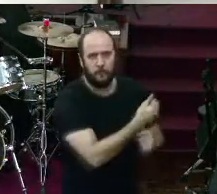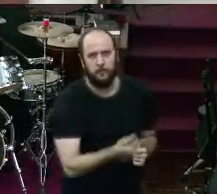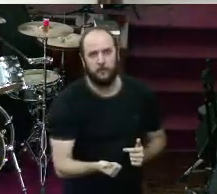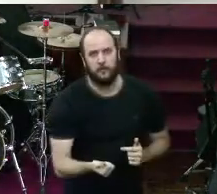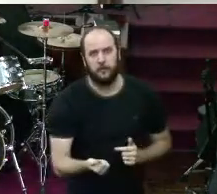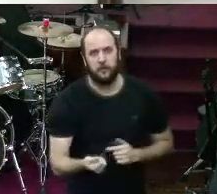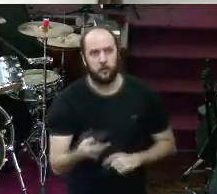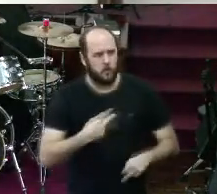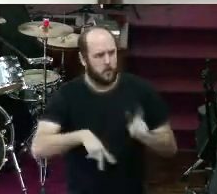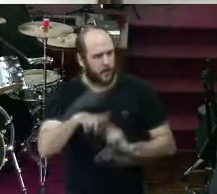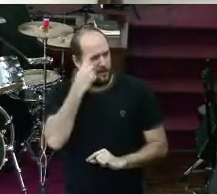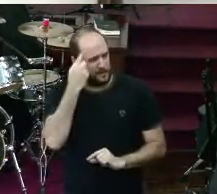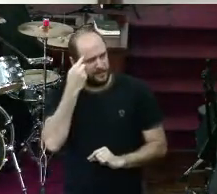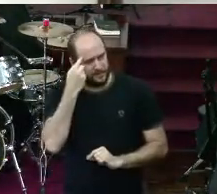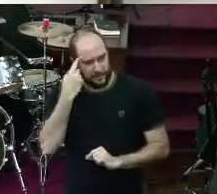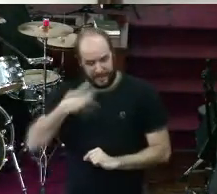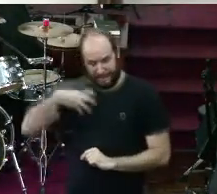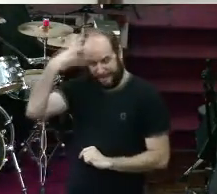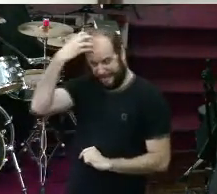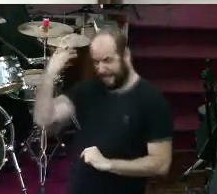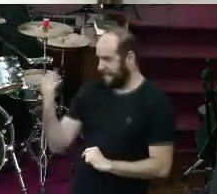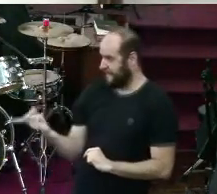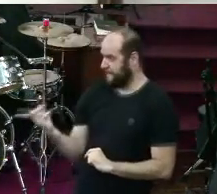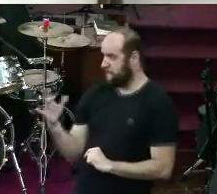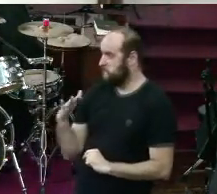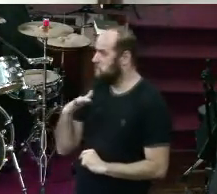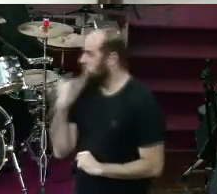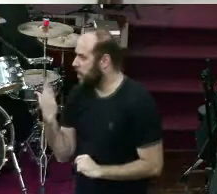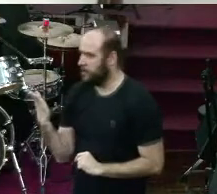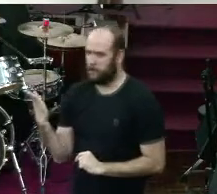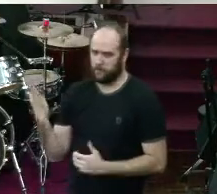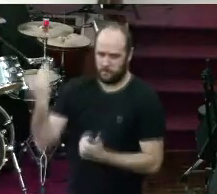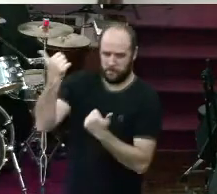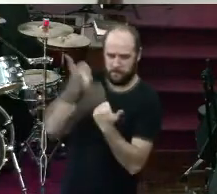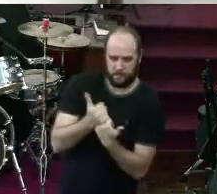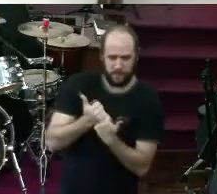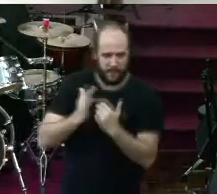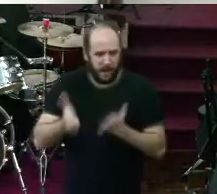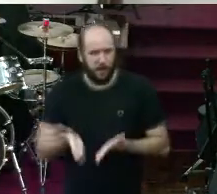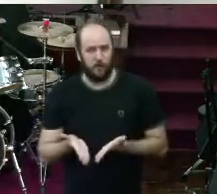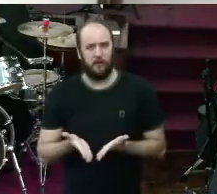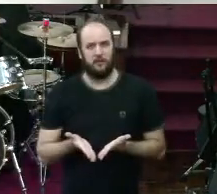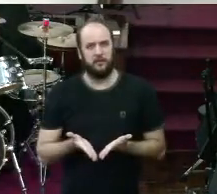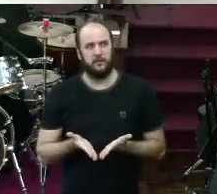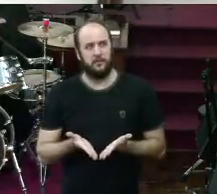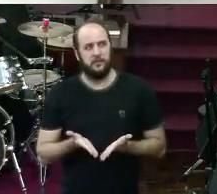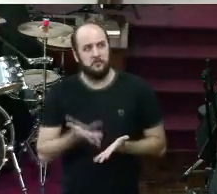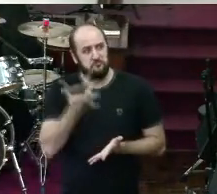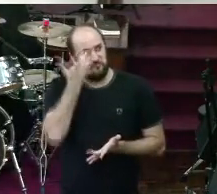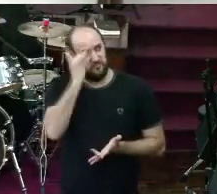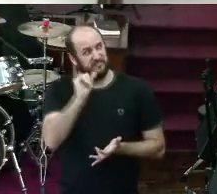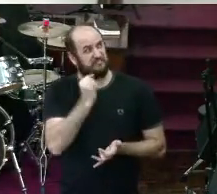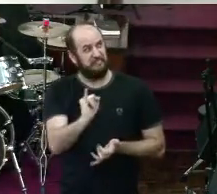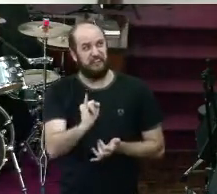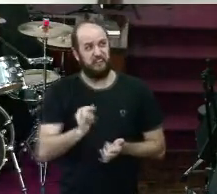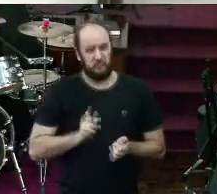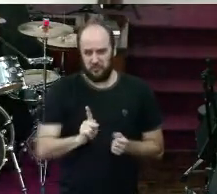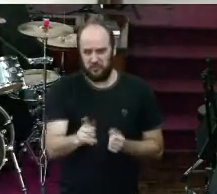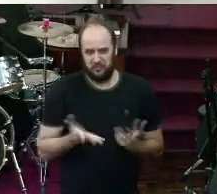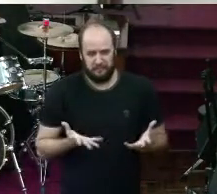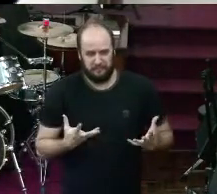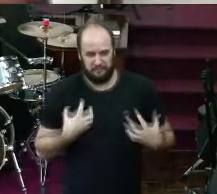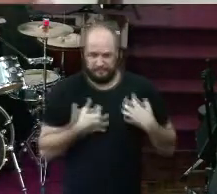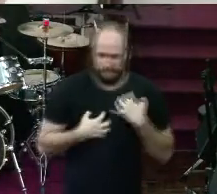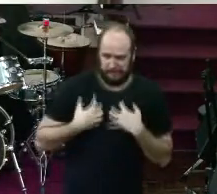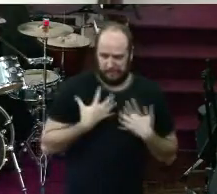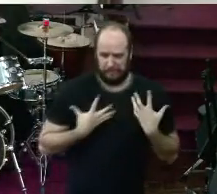morreu. Será que Jotão vai fazer o mesmo que o seu pai? Mas aí, amados irmãos, ele está naquele